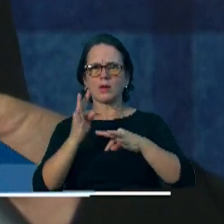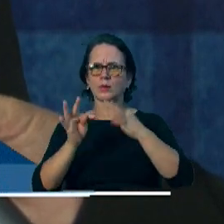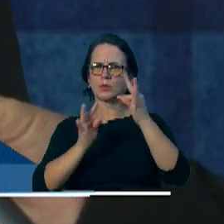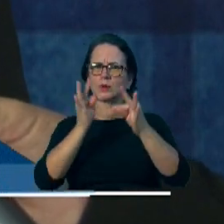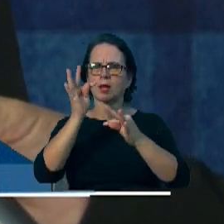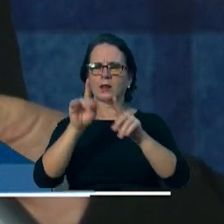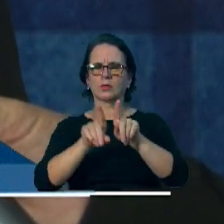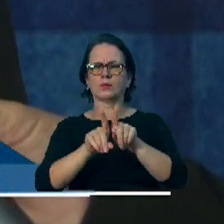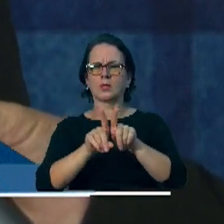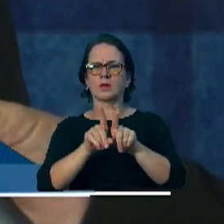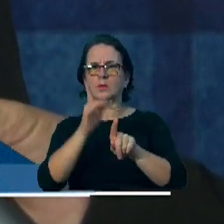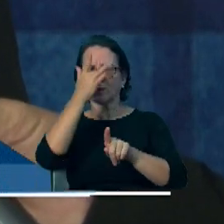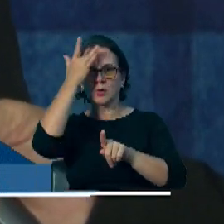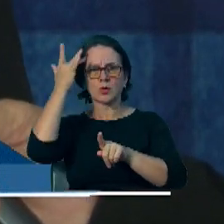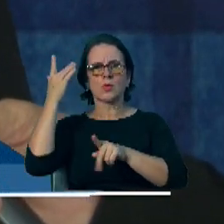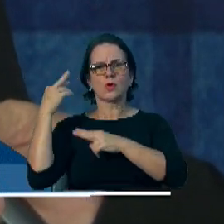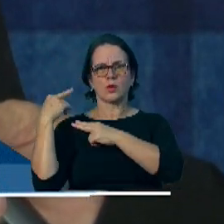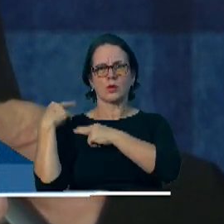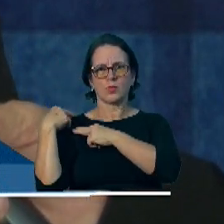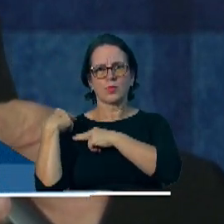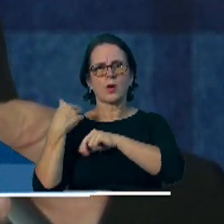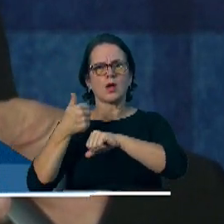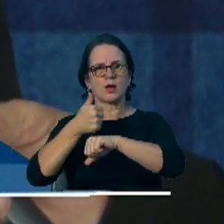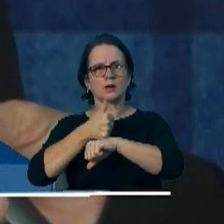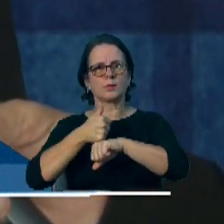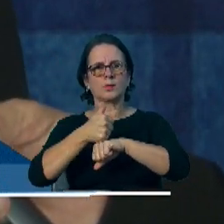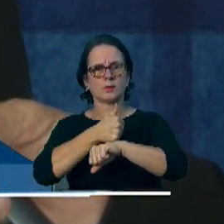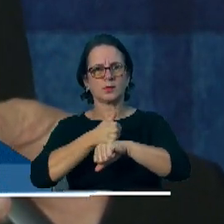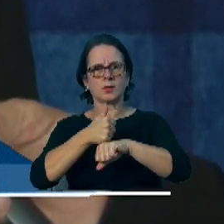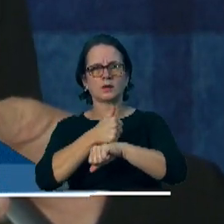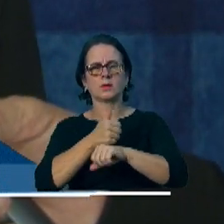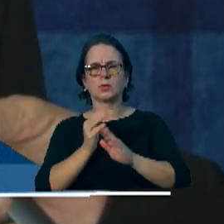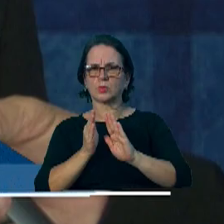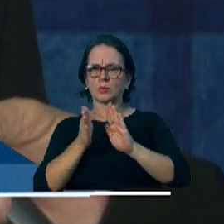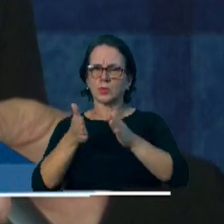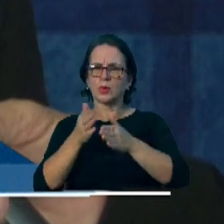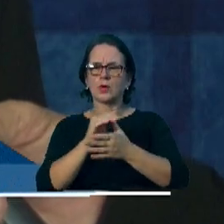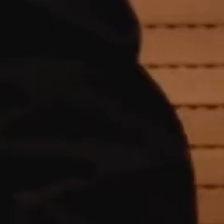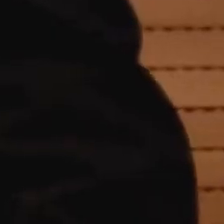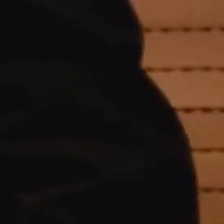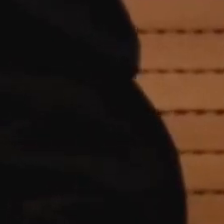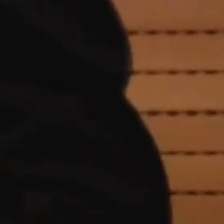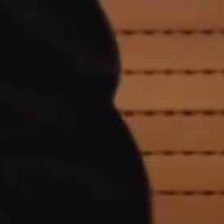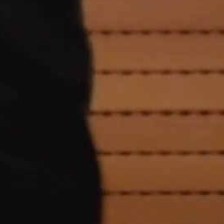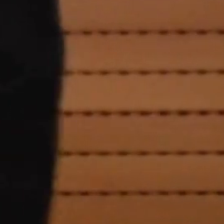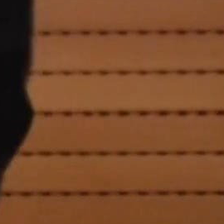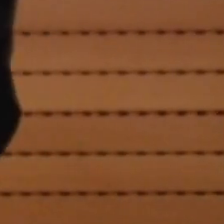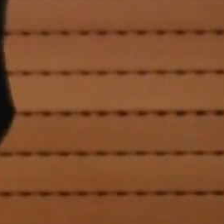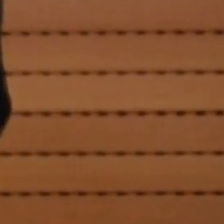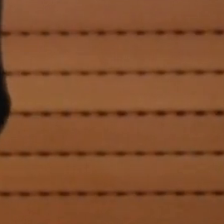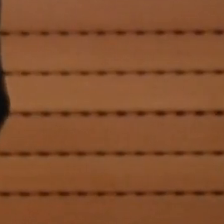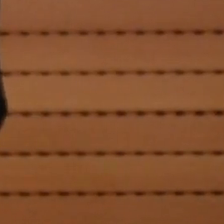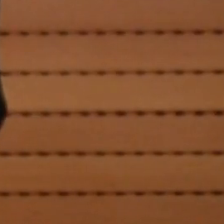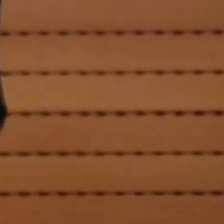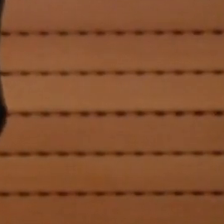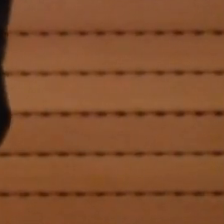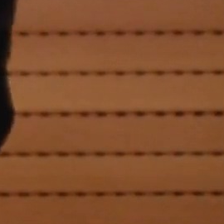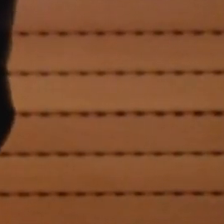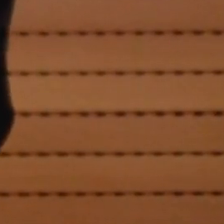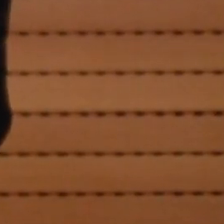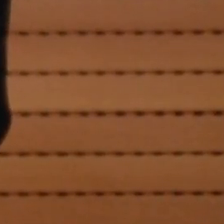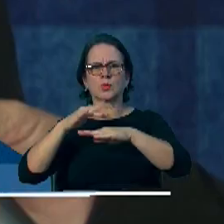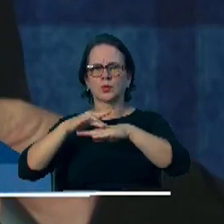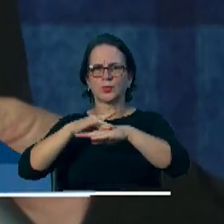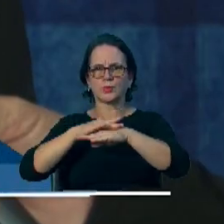daqueles competente é profissionais que trabalham nesse setor para que possam ir a casa desses paciente